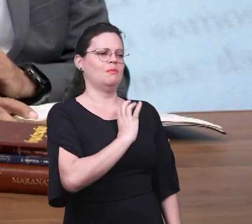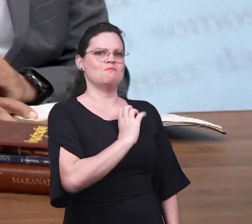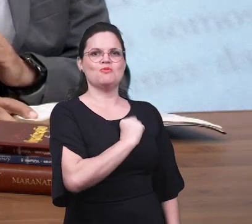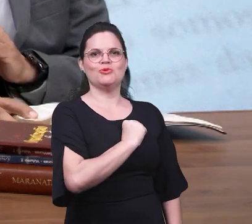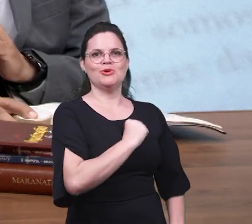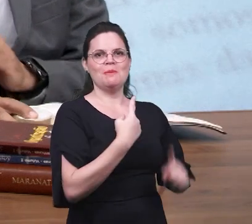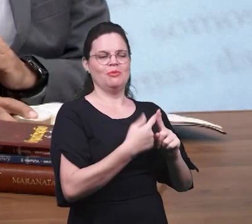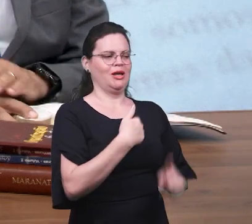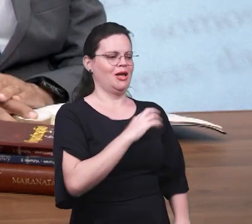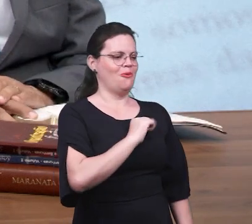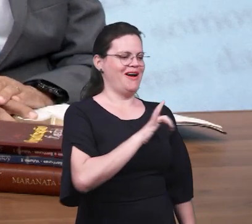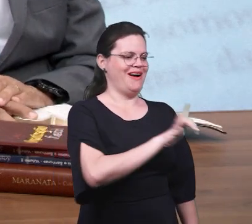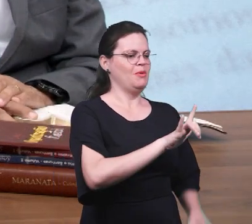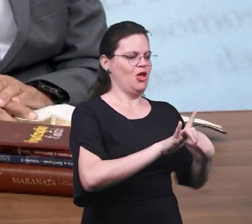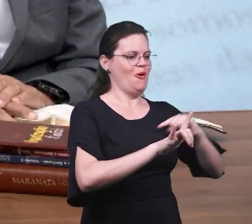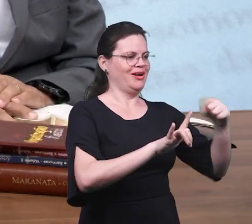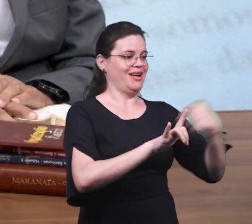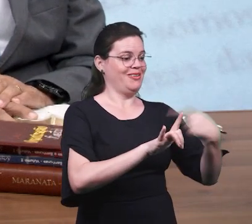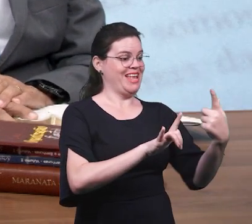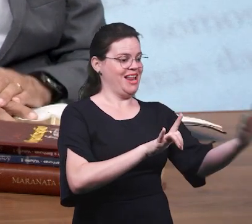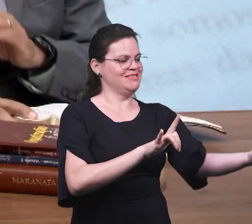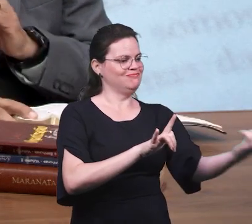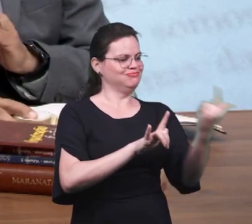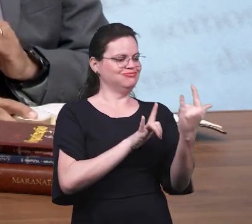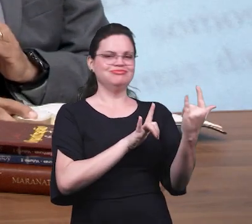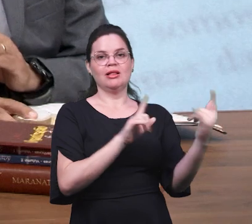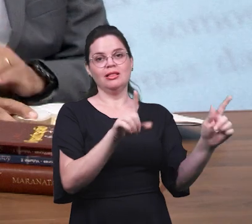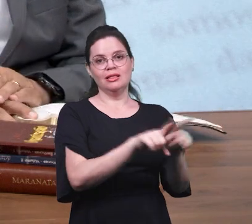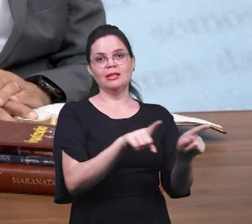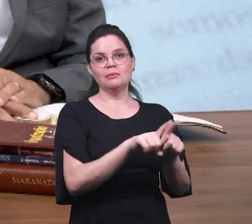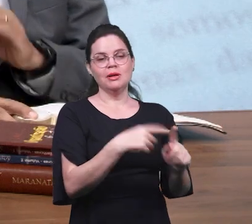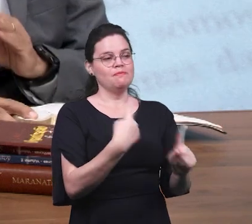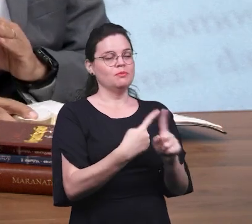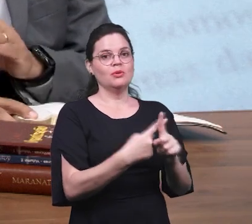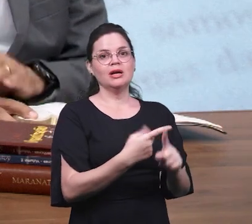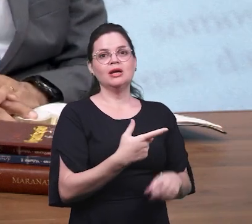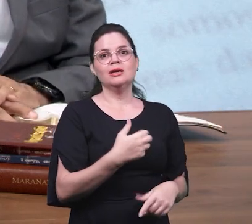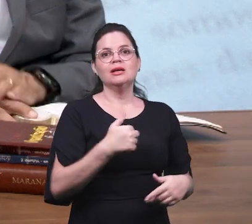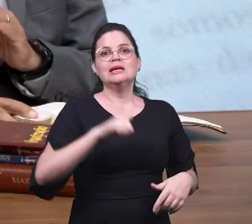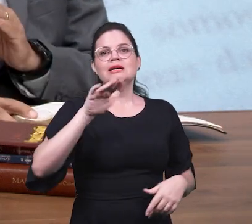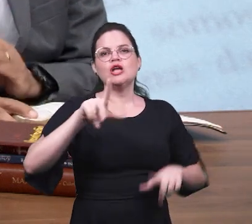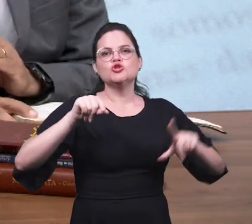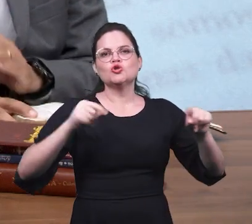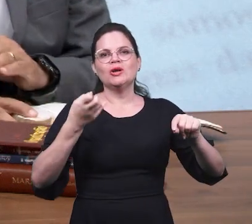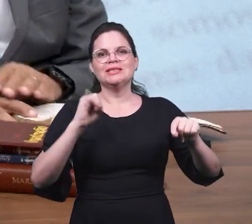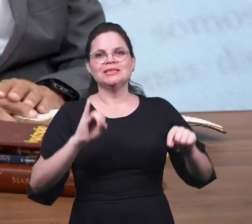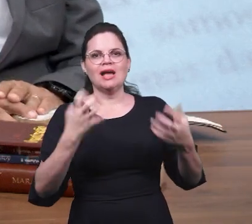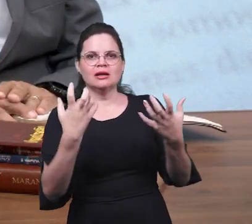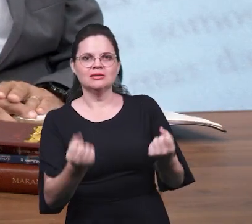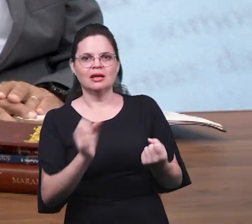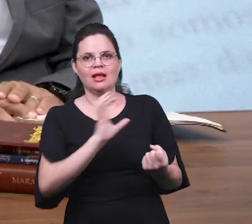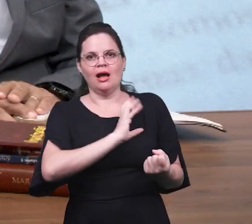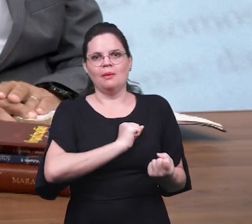Como o amor é o resultado de uma escolha, só quem é livre para escolher pode escolher